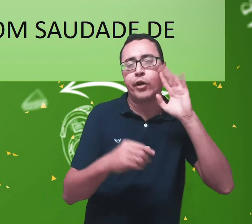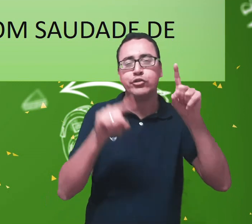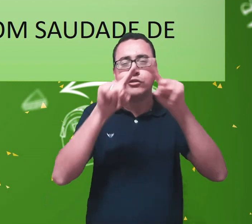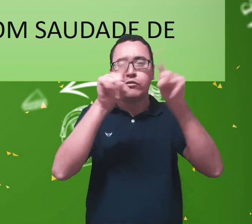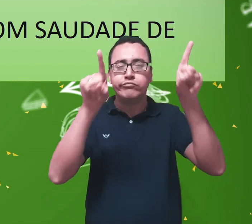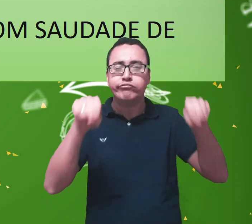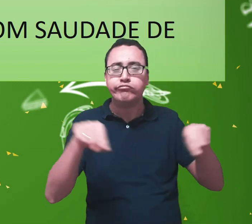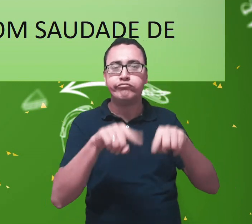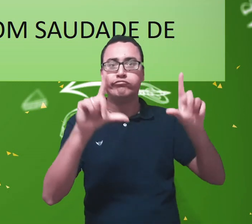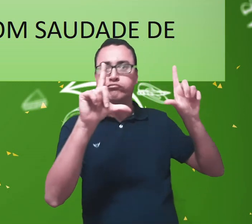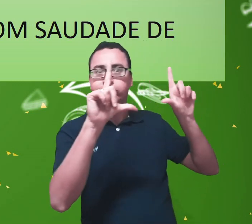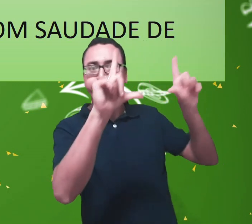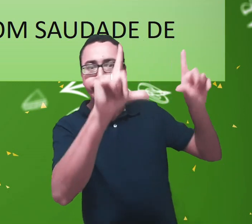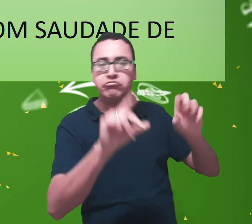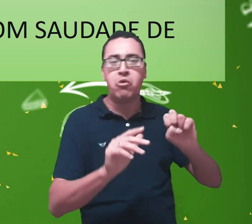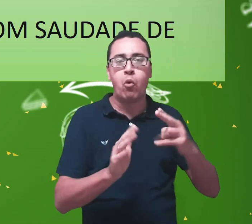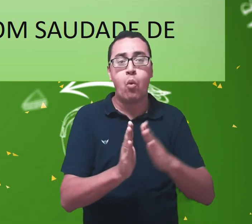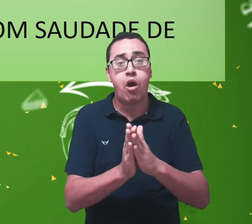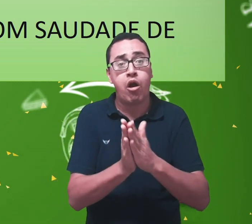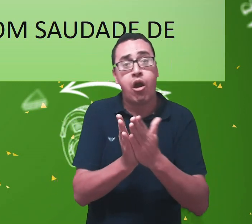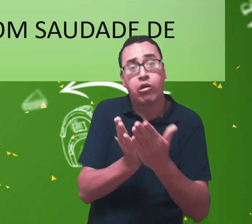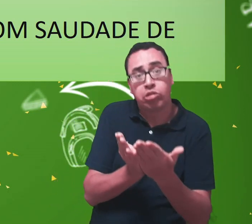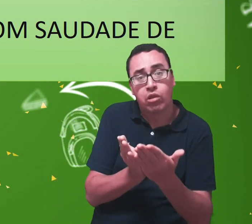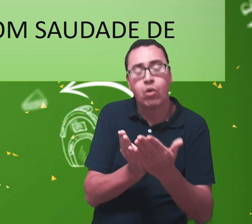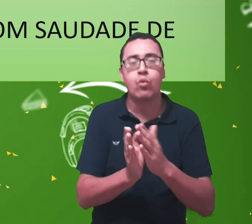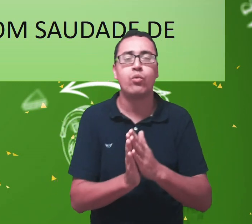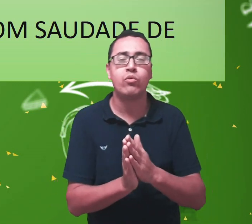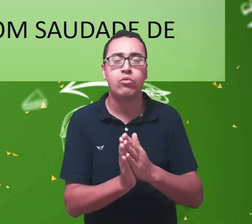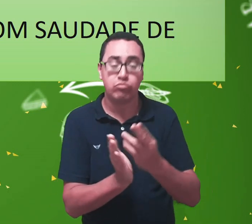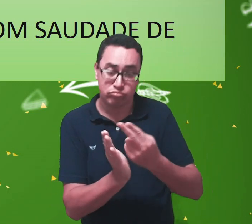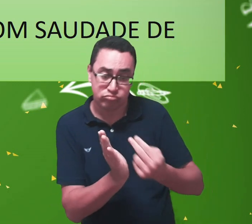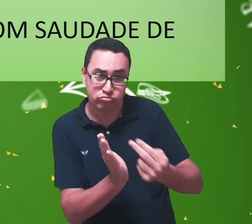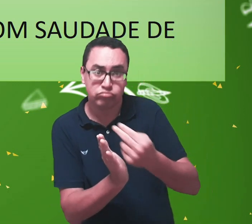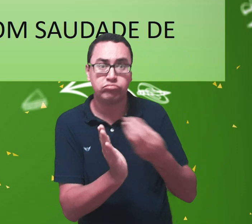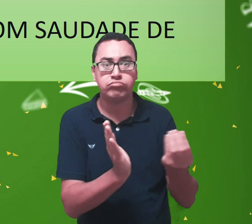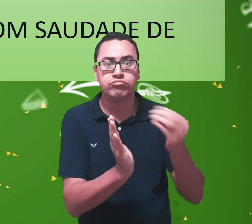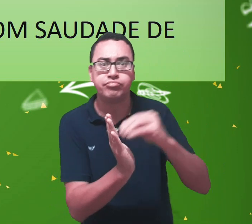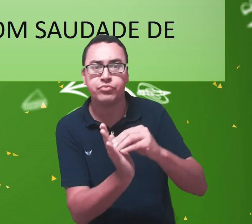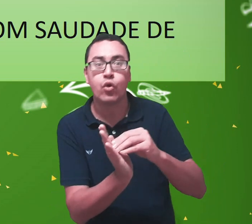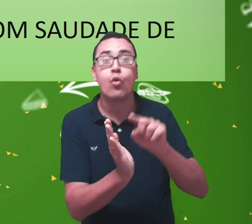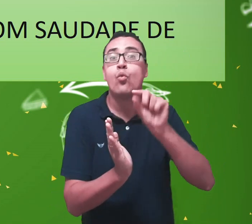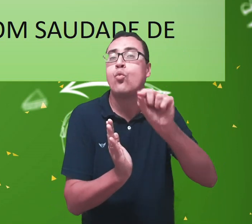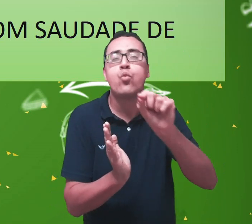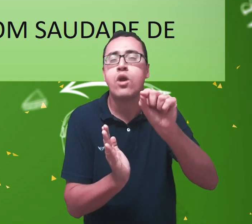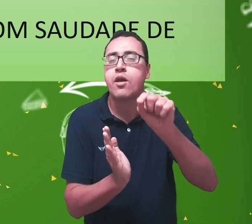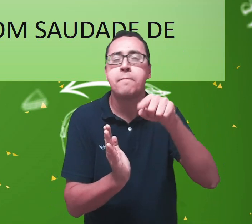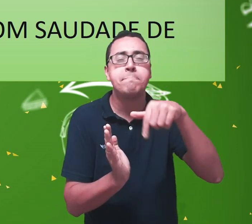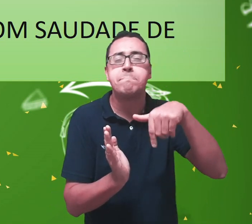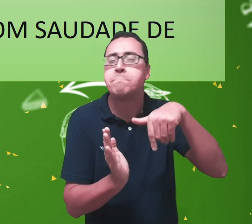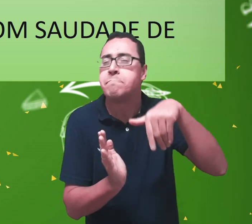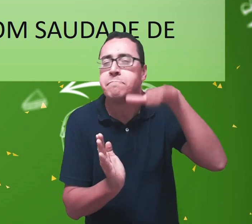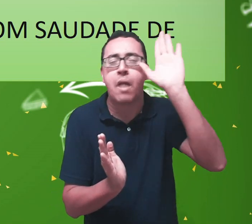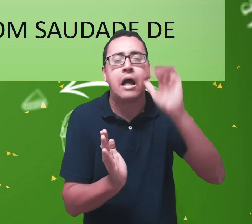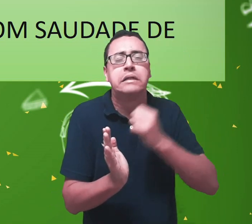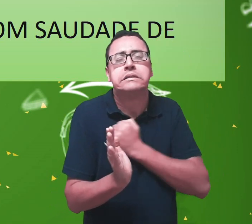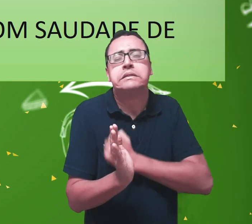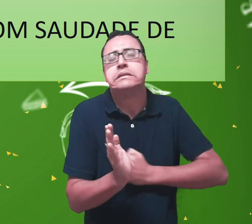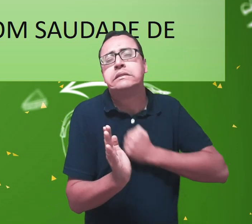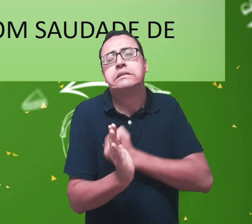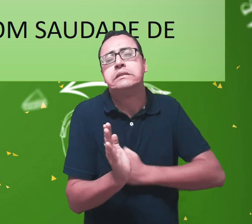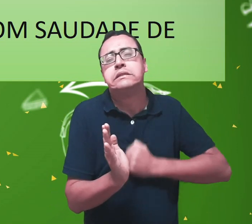um porta-retrato, um quadro, uma moldura, um cartão, que você vai registrar do que você está